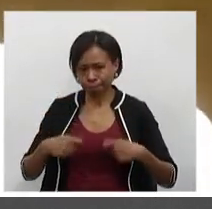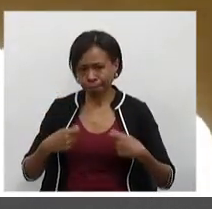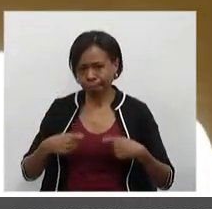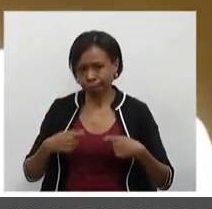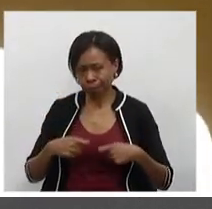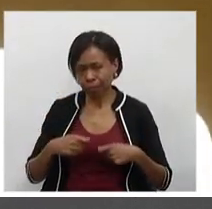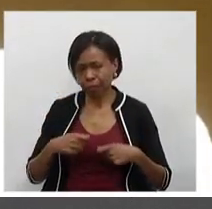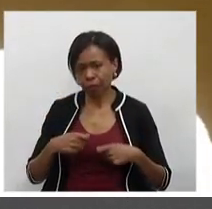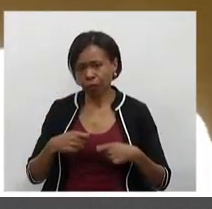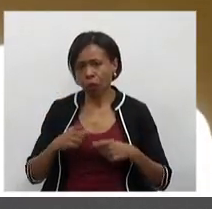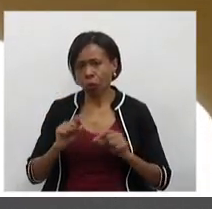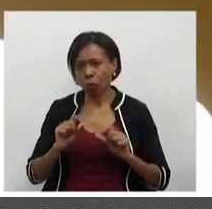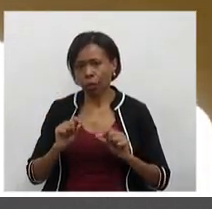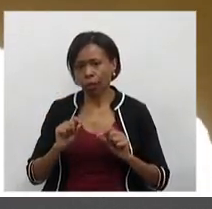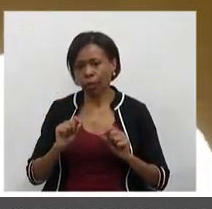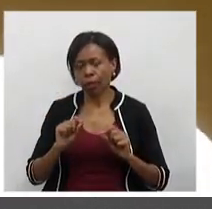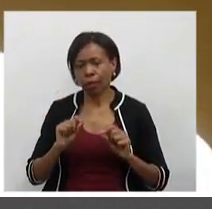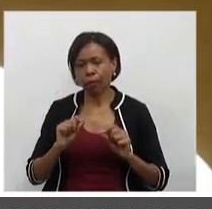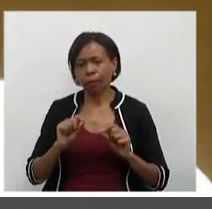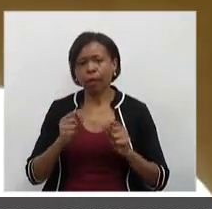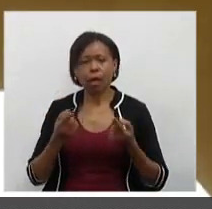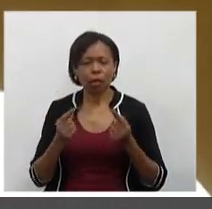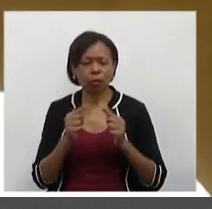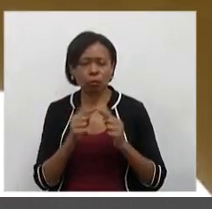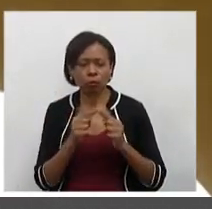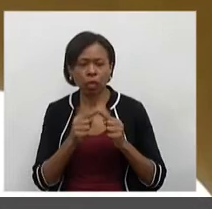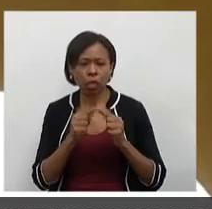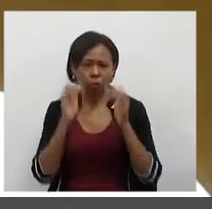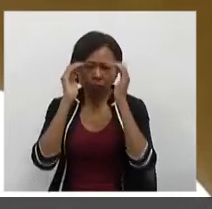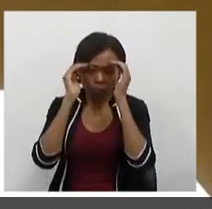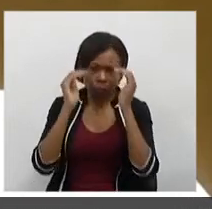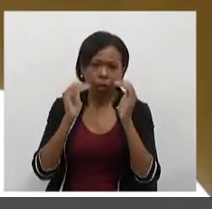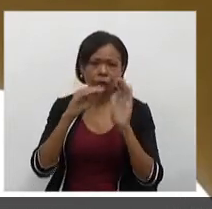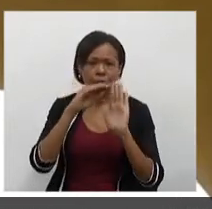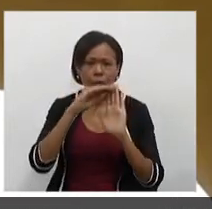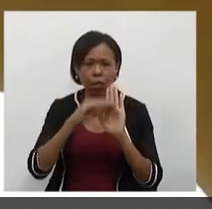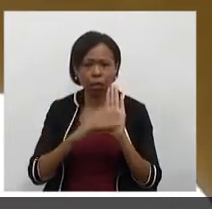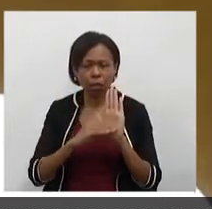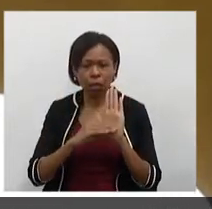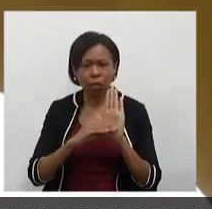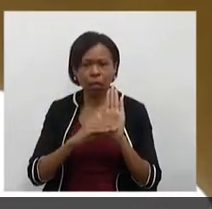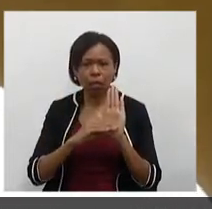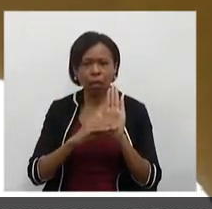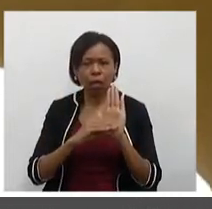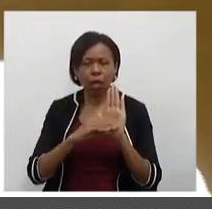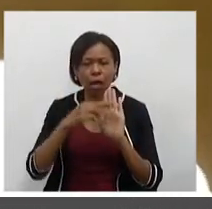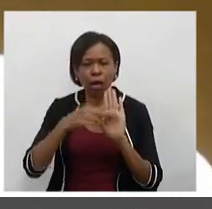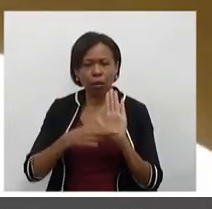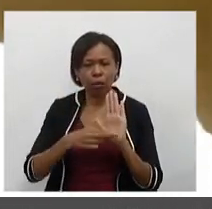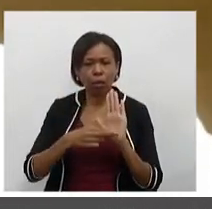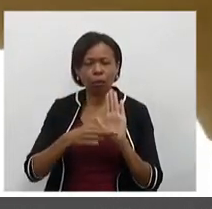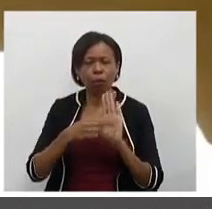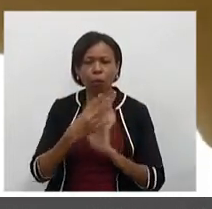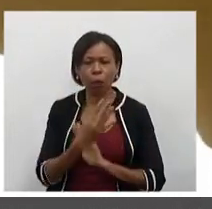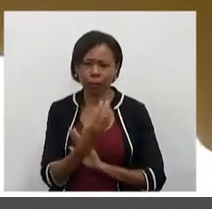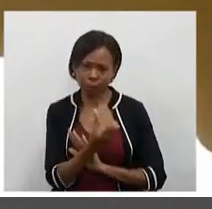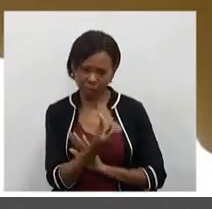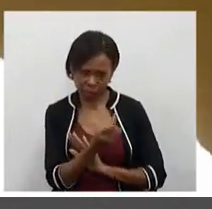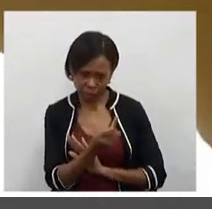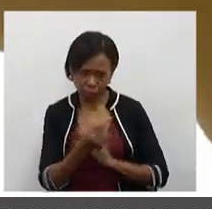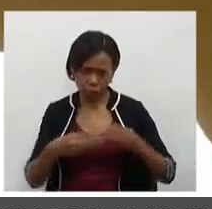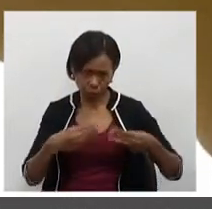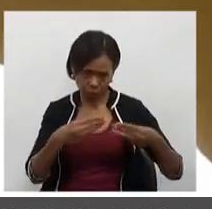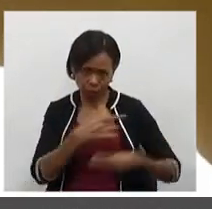essa adequação à orientação da nota técnica do Ministério da Saúde, a 467, para que guarde maior sintonia